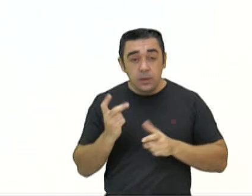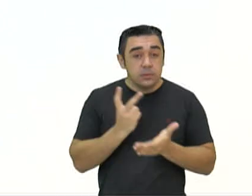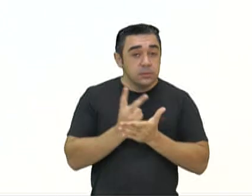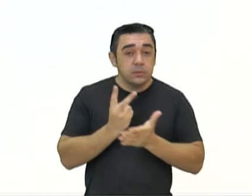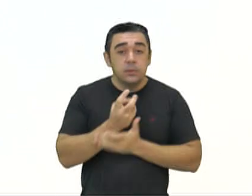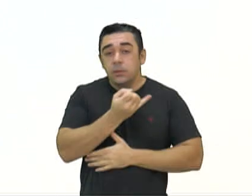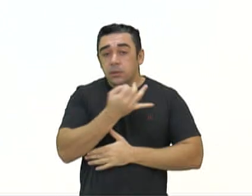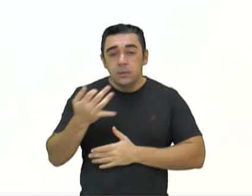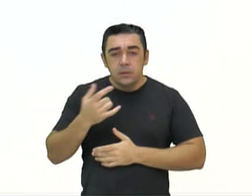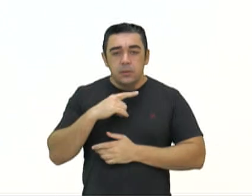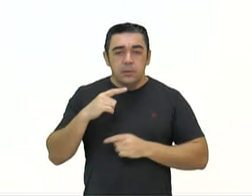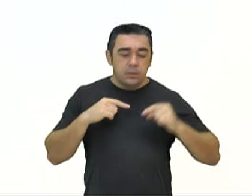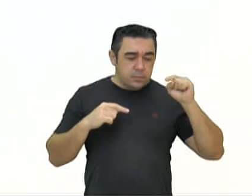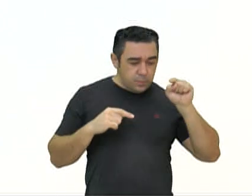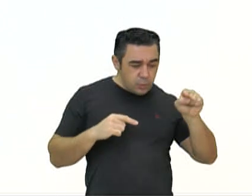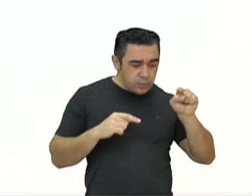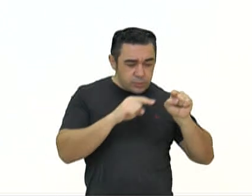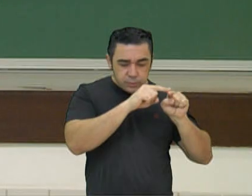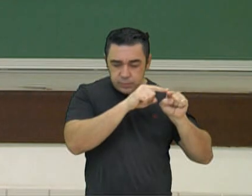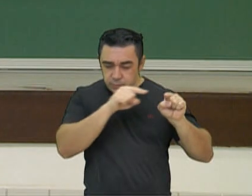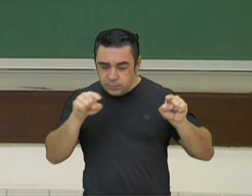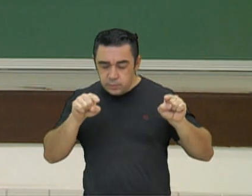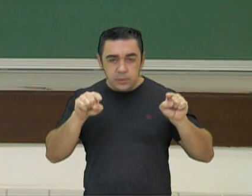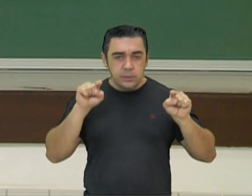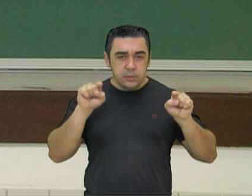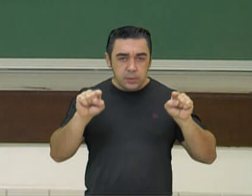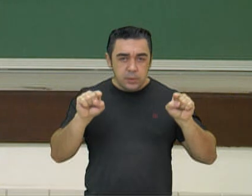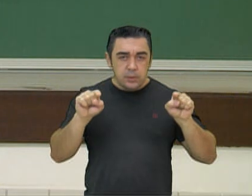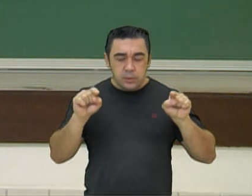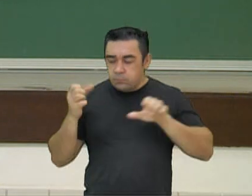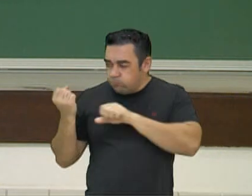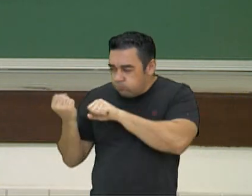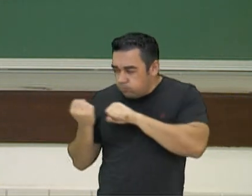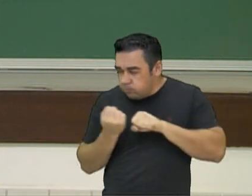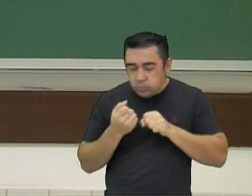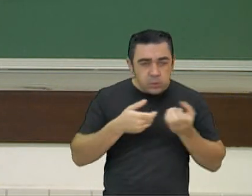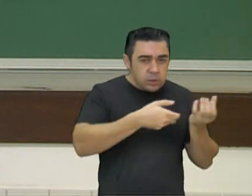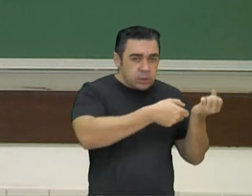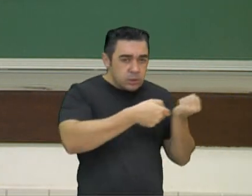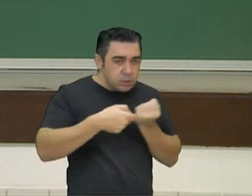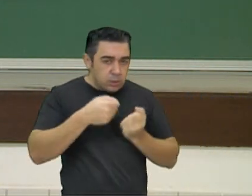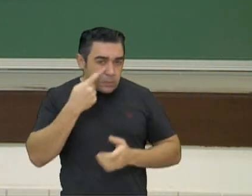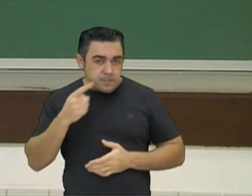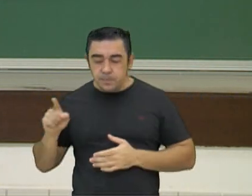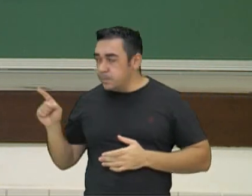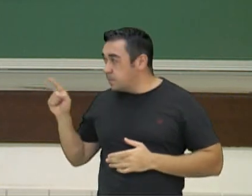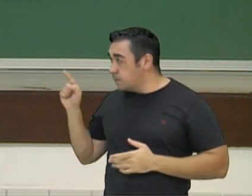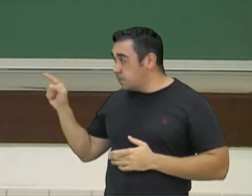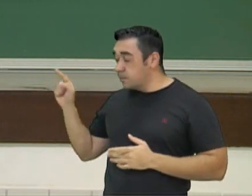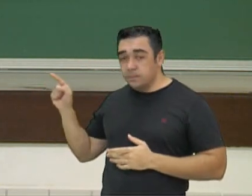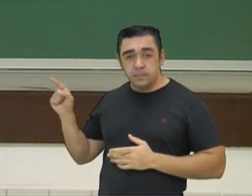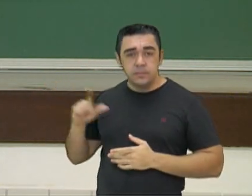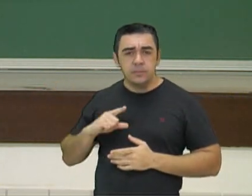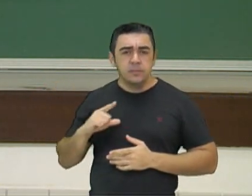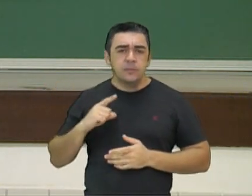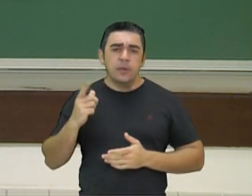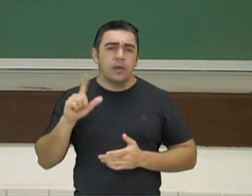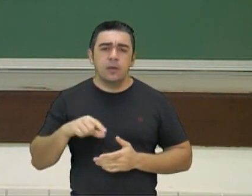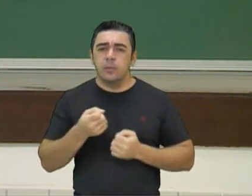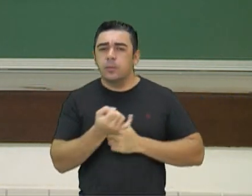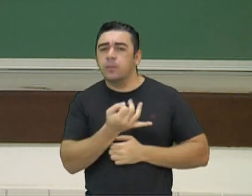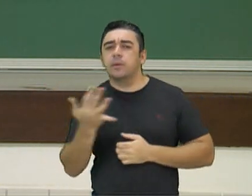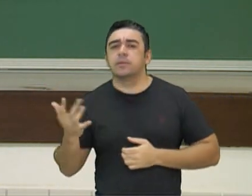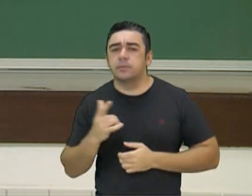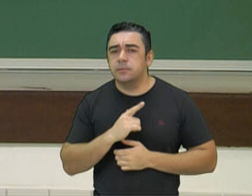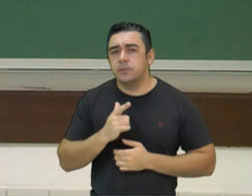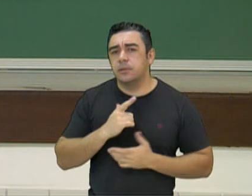da extremidade desses cabos aí. Ok? Então, como está representado aqui, né? No caso, ele irá transmitir essa